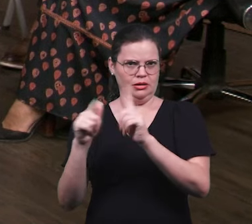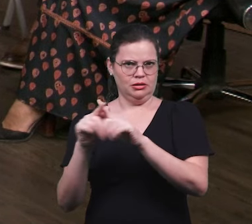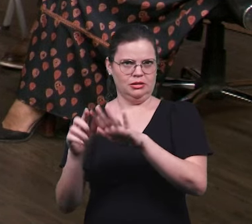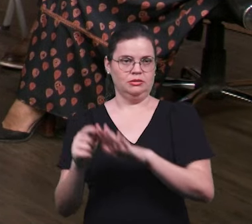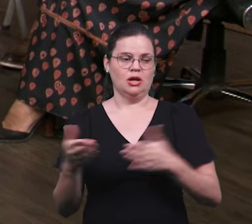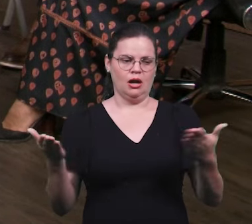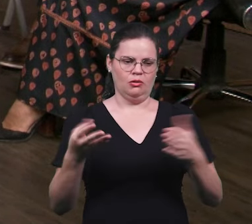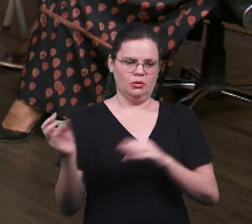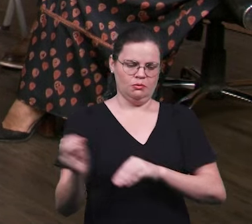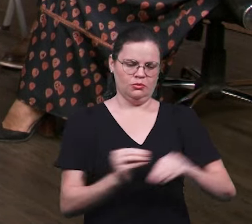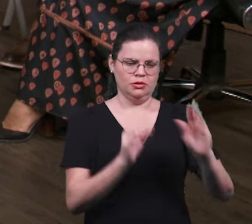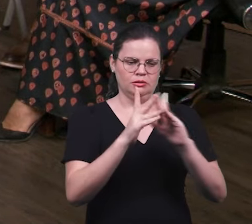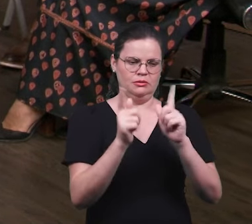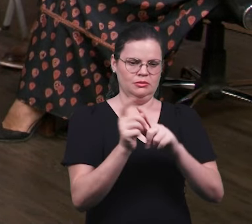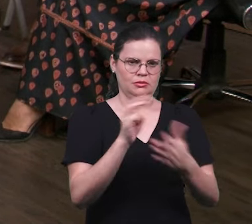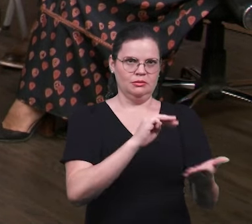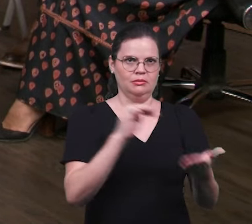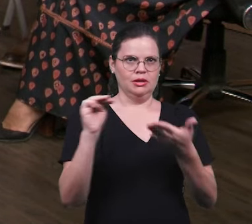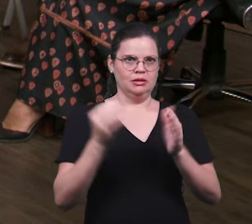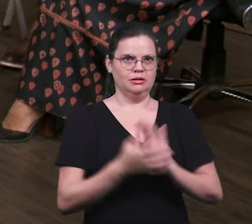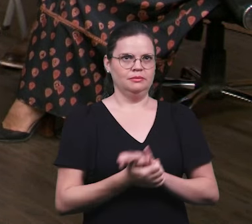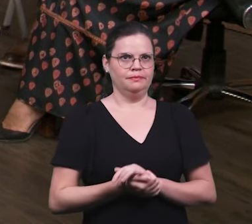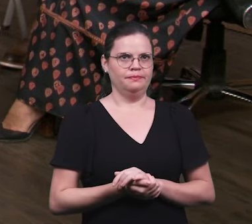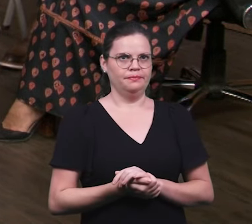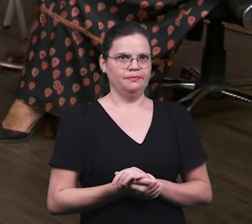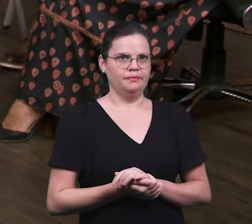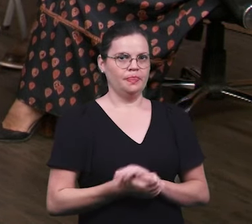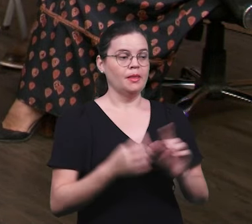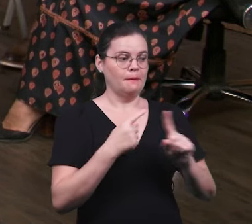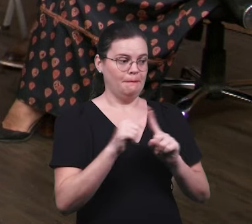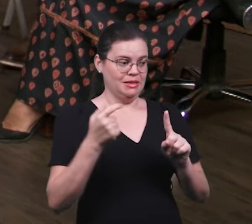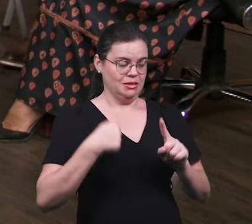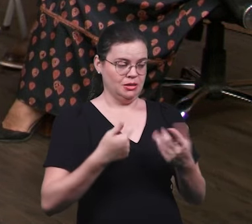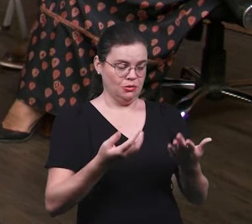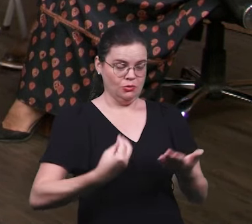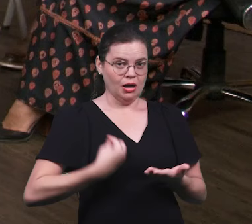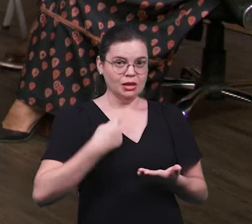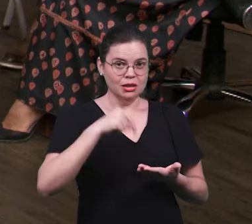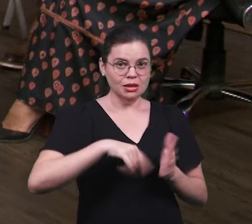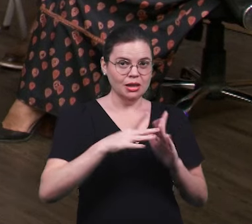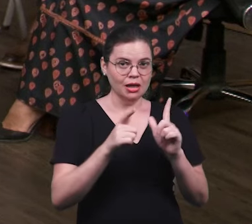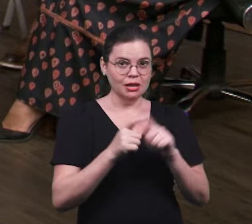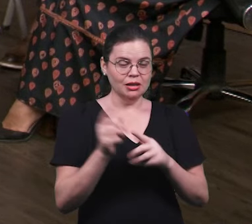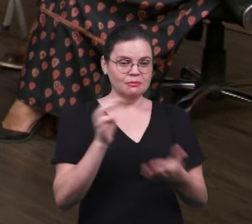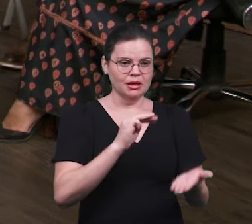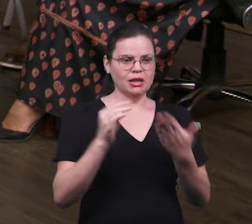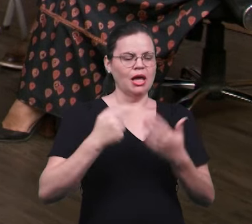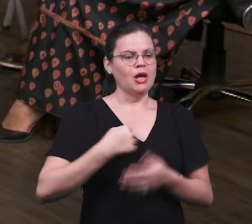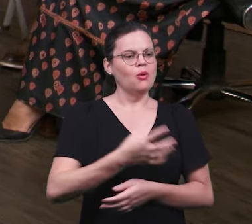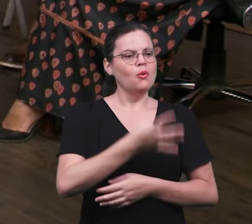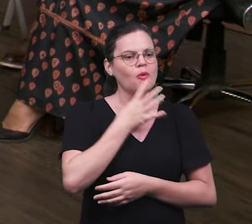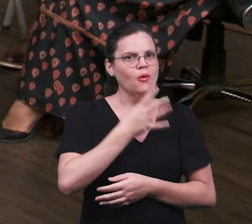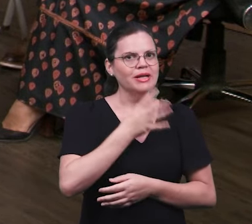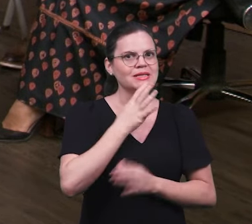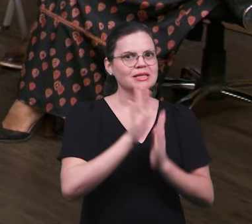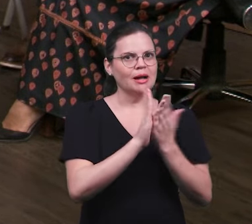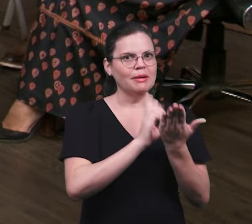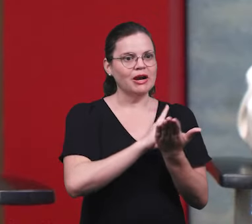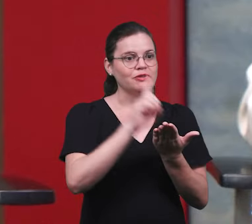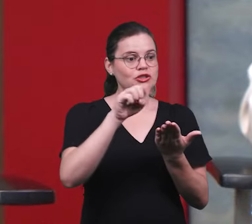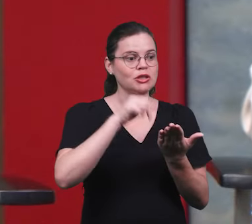Estou na igreja Maranata. Mas eu sou incapaz. Ela disse assim: eu vim para a igreja Maranata, conheci coisas aqui que eu não conheci